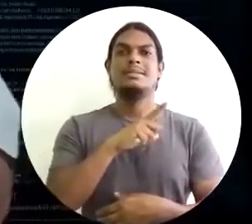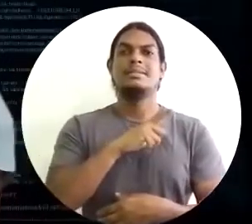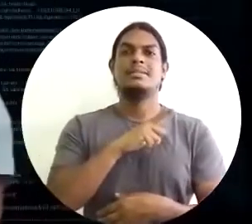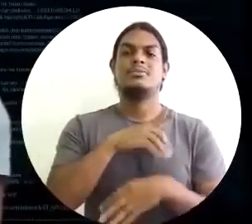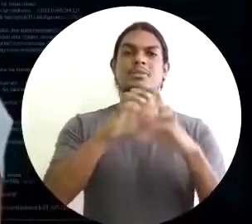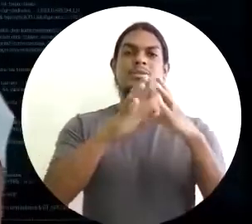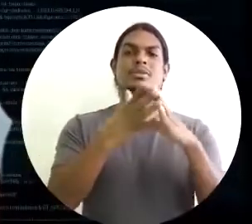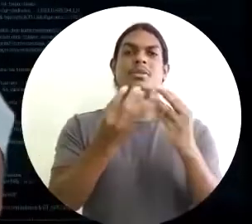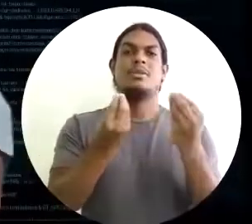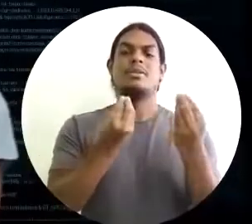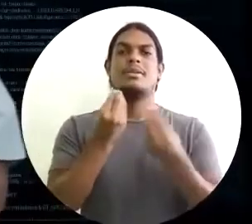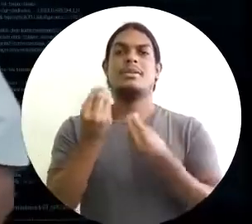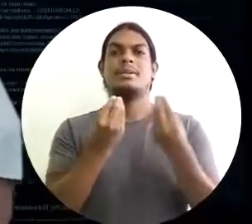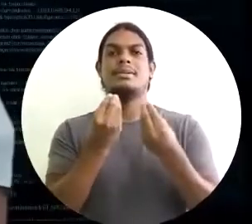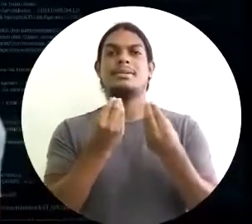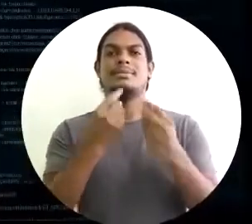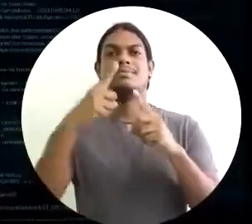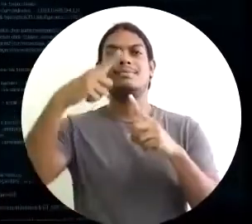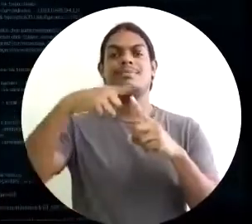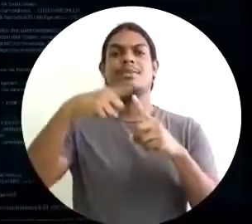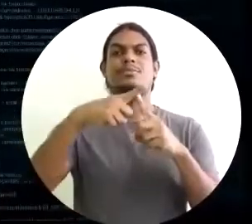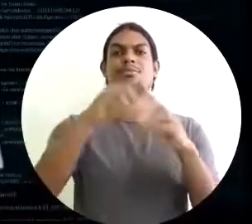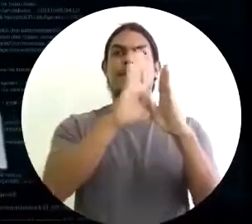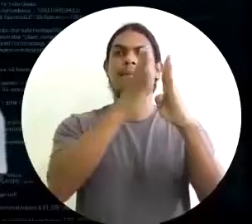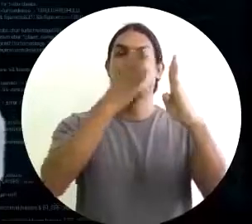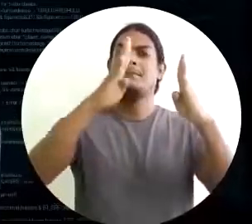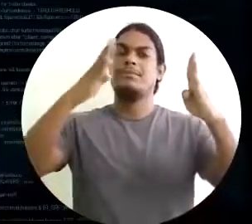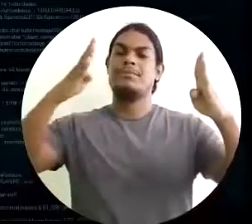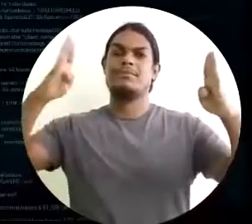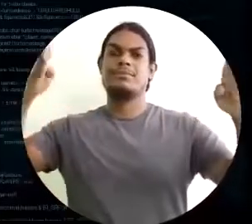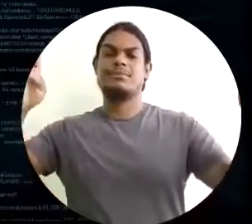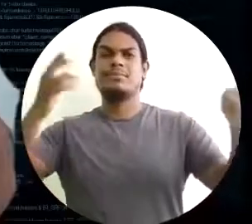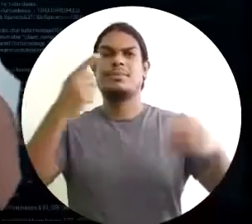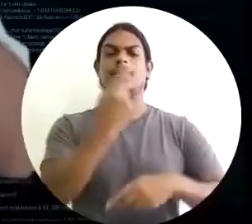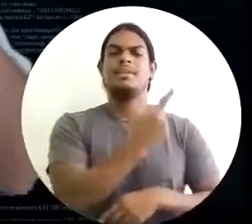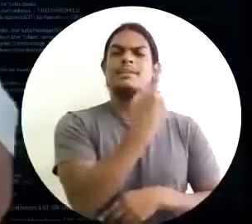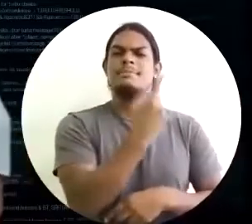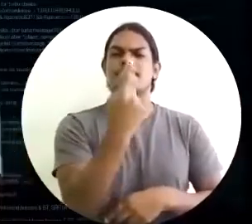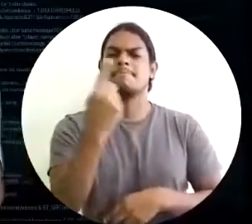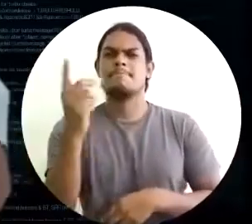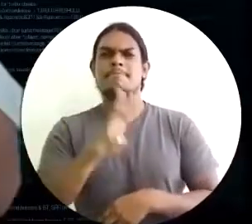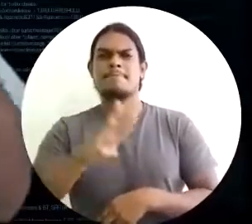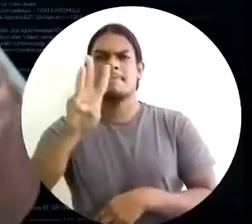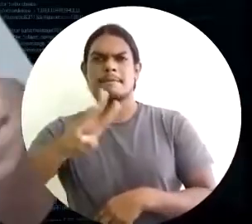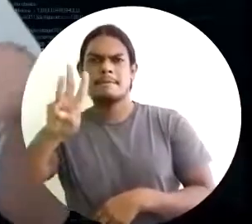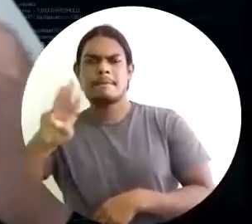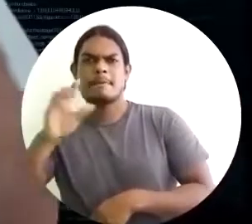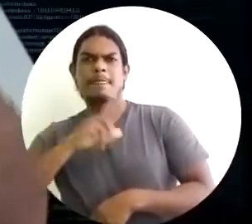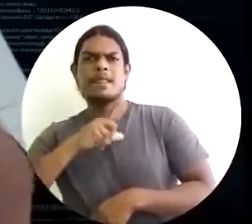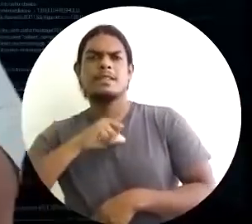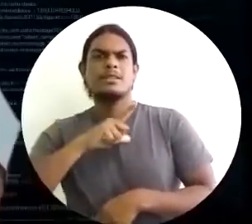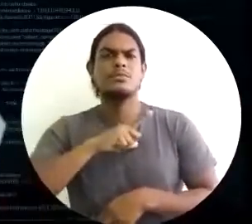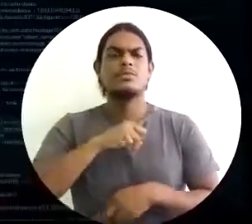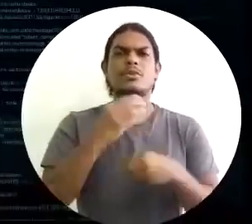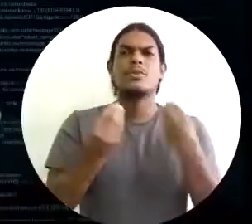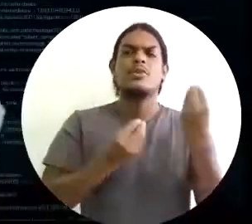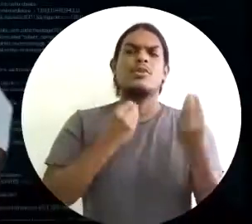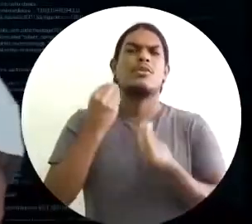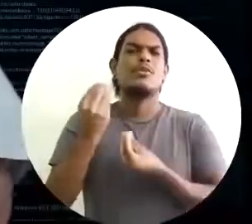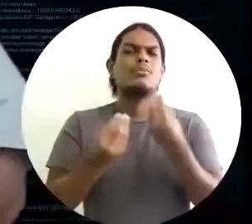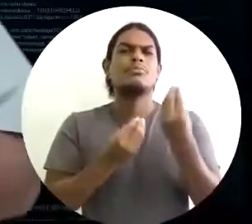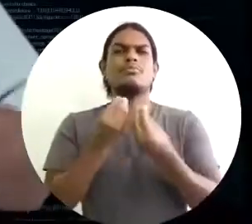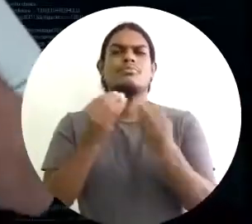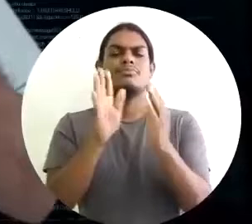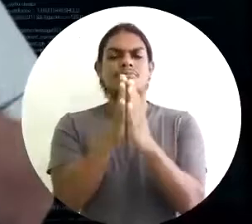grande biblioteca com várias páginas. E cada site era um livro. A internet cresceu, ela saiu